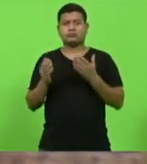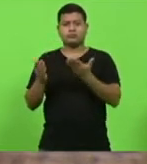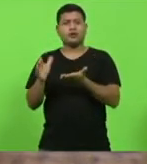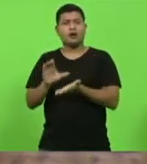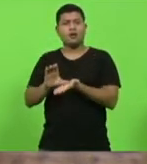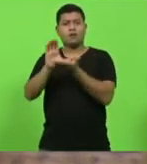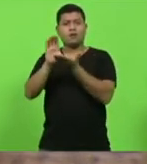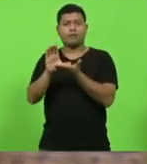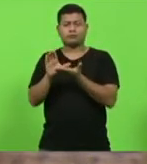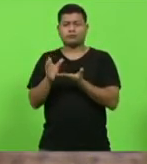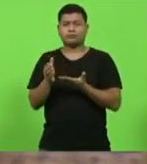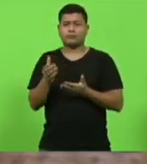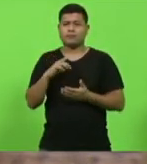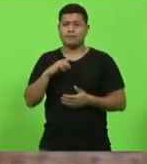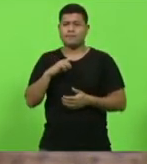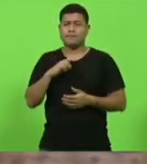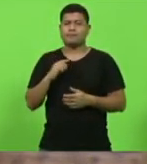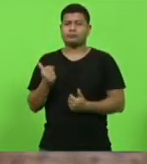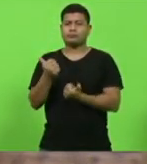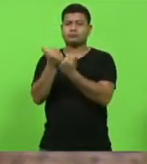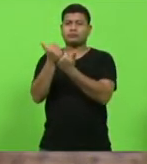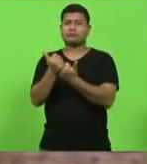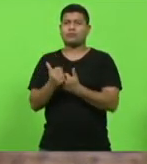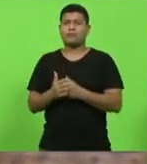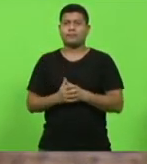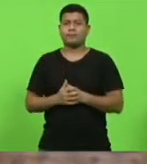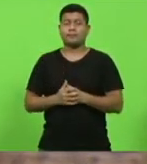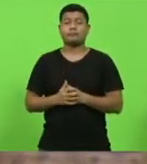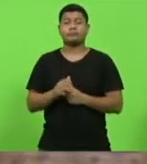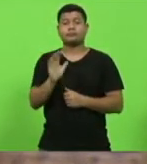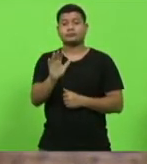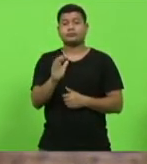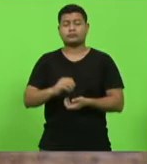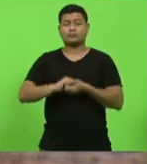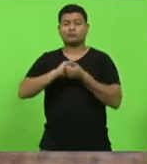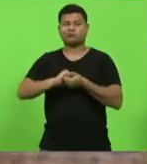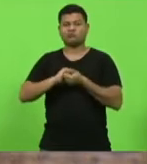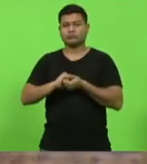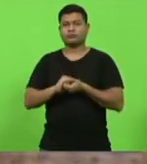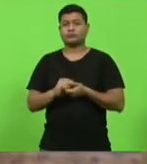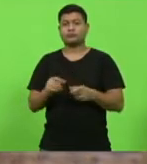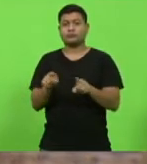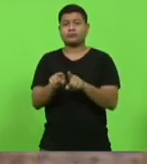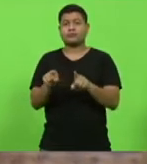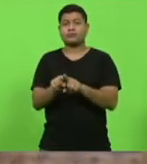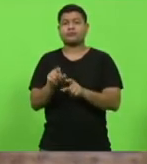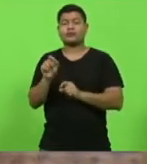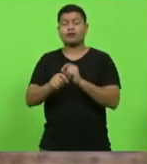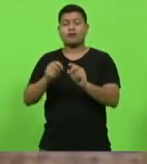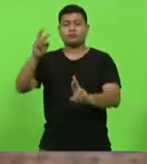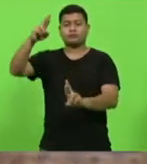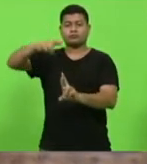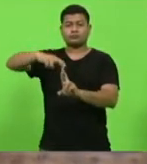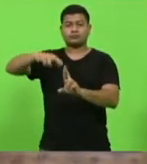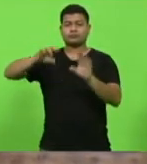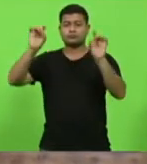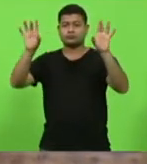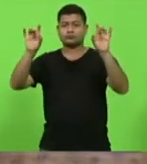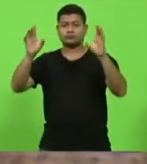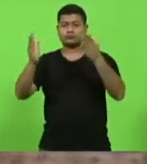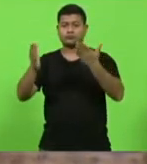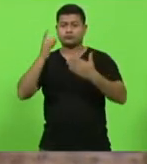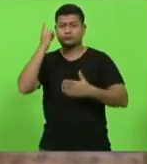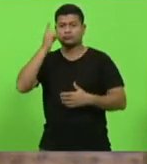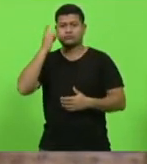observe a verdade emprestado todo o apoiamento não ter lido nenhum mas o cumprimentaram eu quero também fazer uma referência especial ao ser